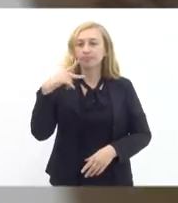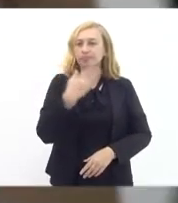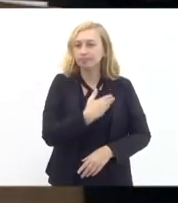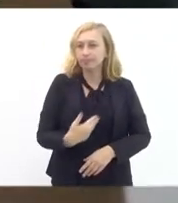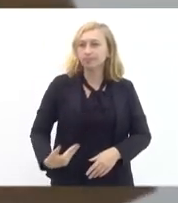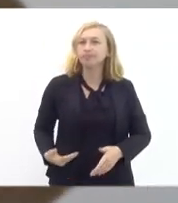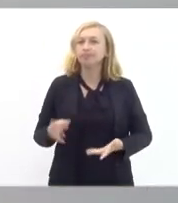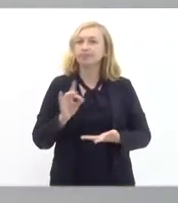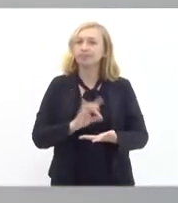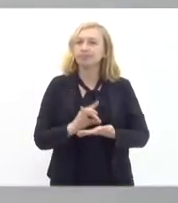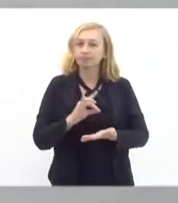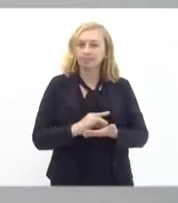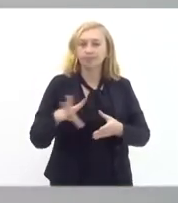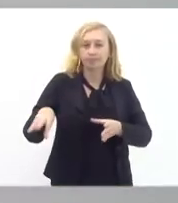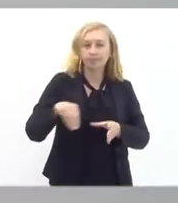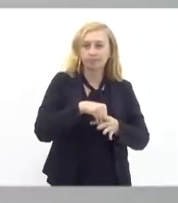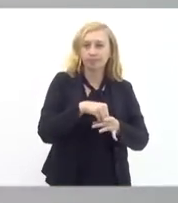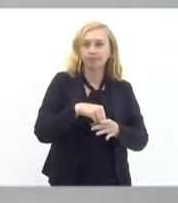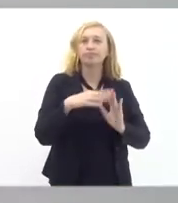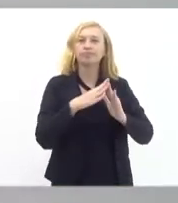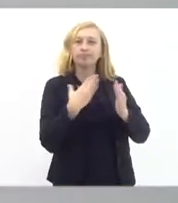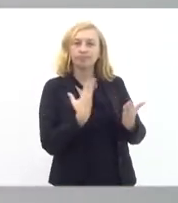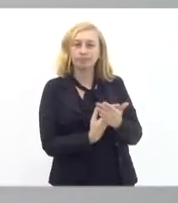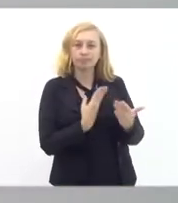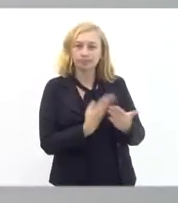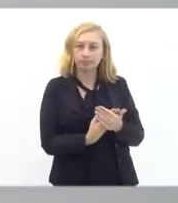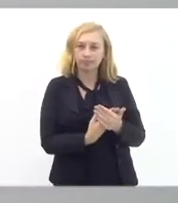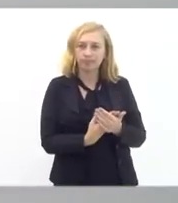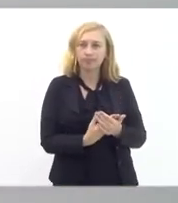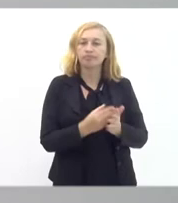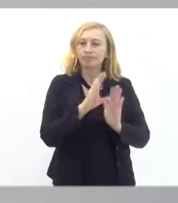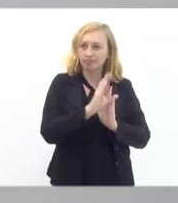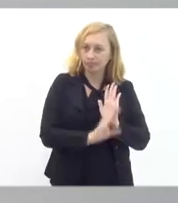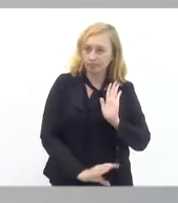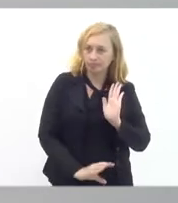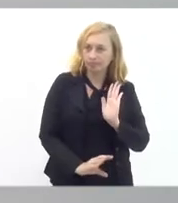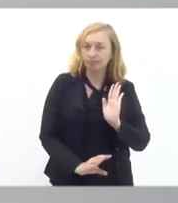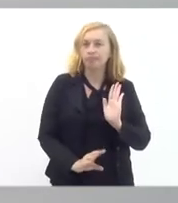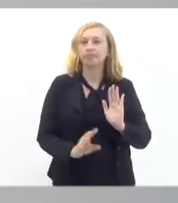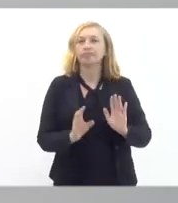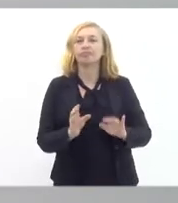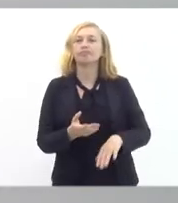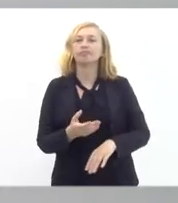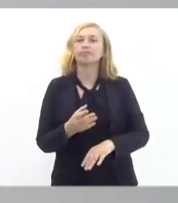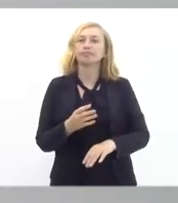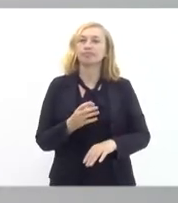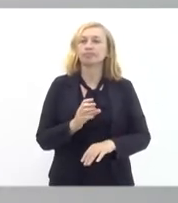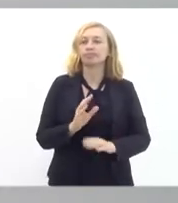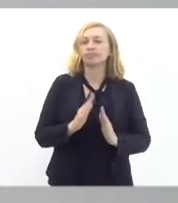mesmo dentro da escola, com currículos no currículo escolar. Tá bom.